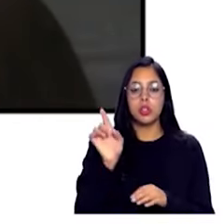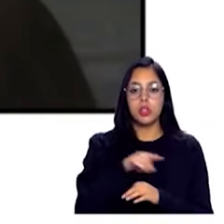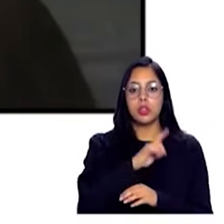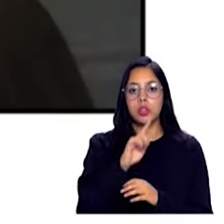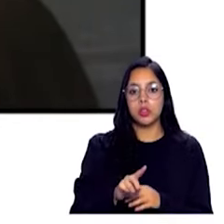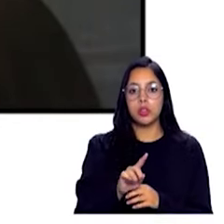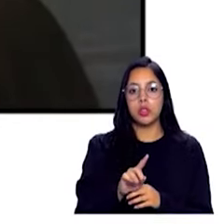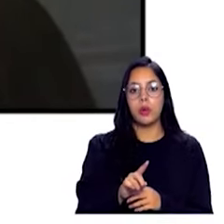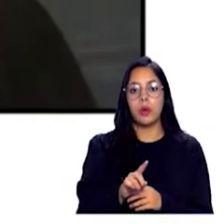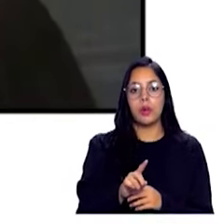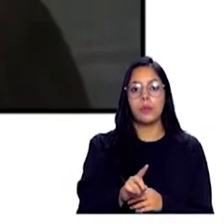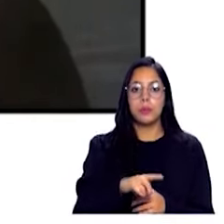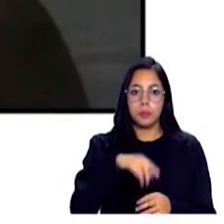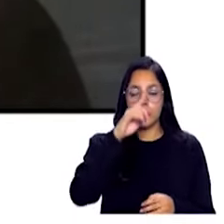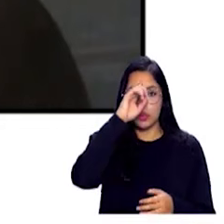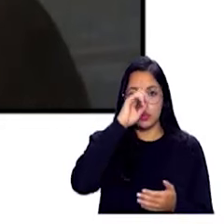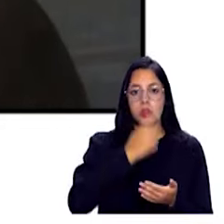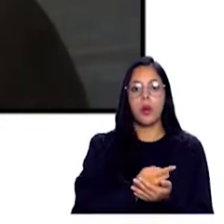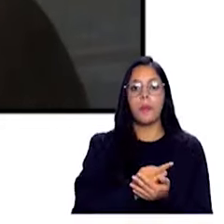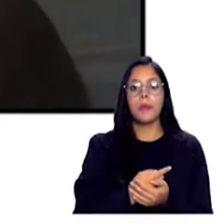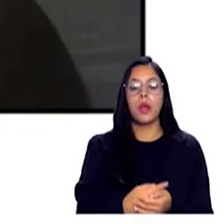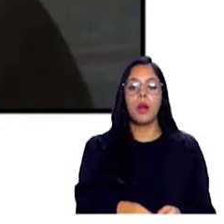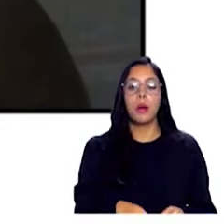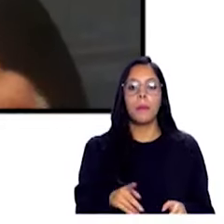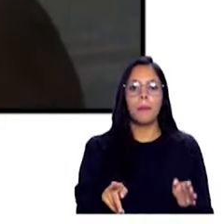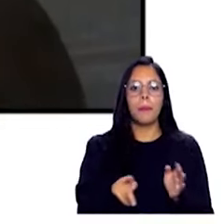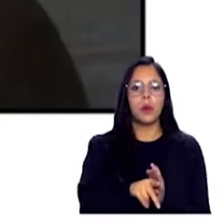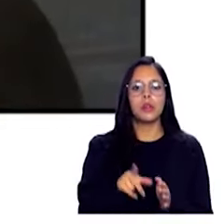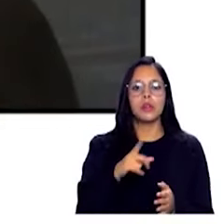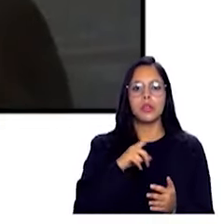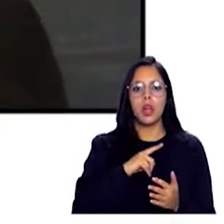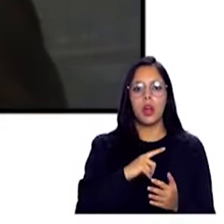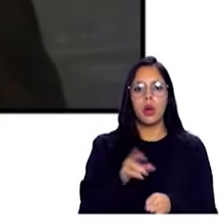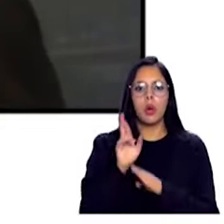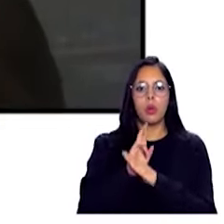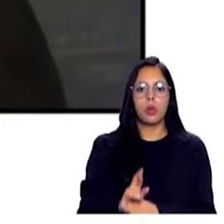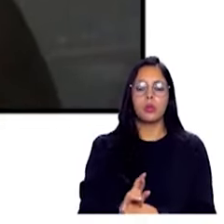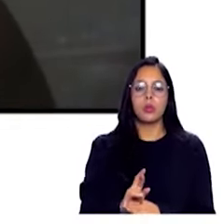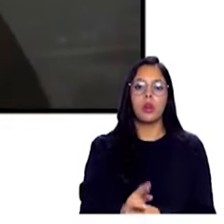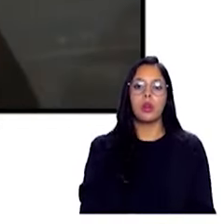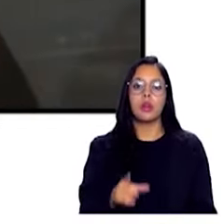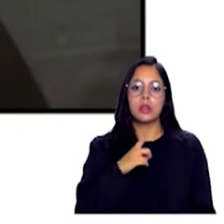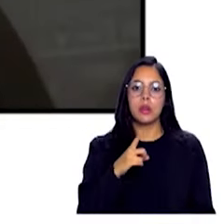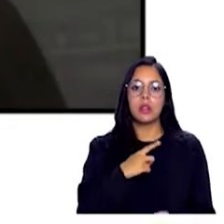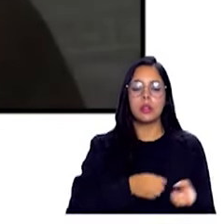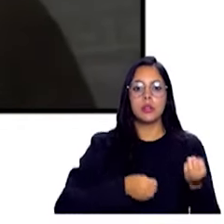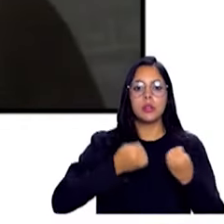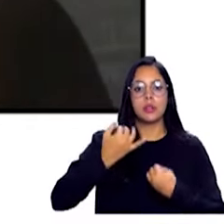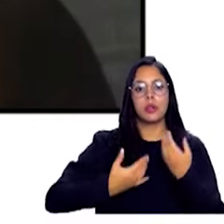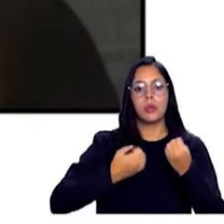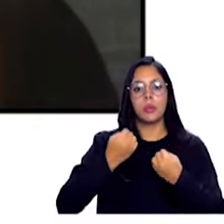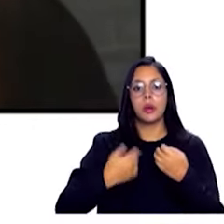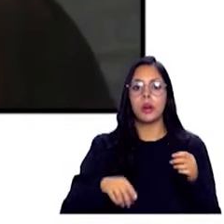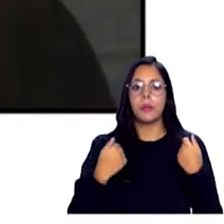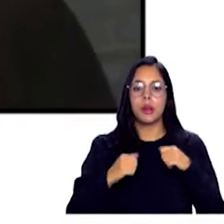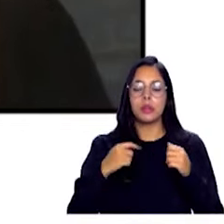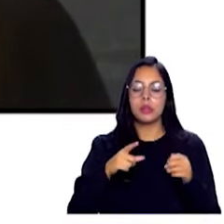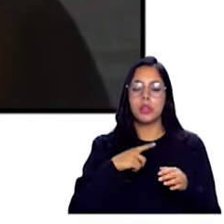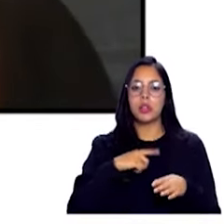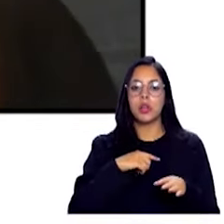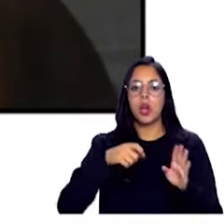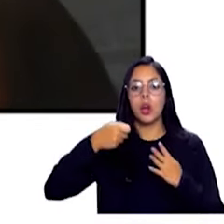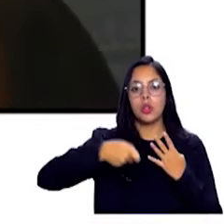hipótese de que se falou agora a pouco quando rente justifique a necessidade de que se Estabeleça a jurisprudência porque se